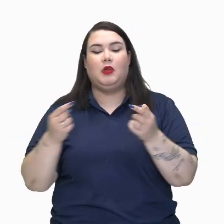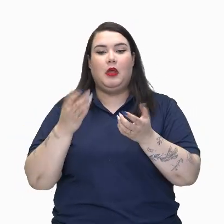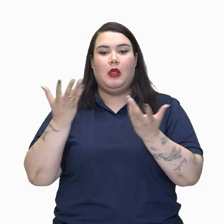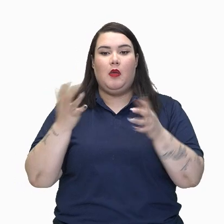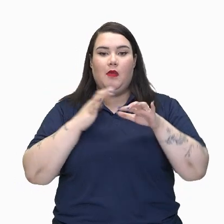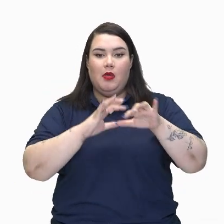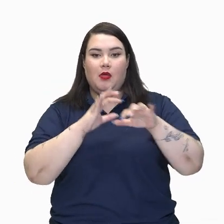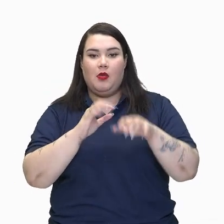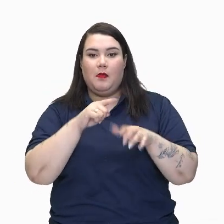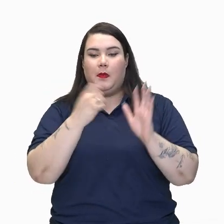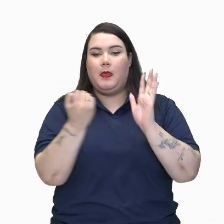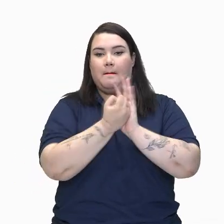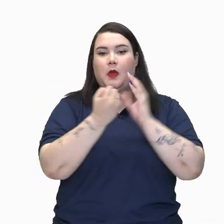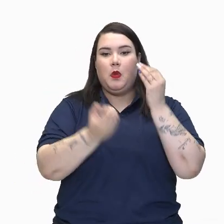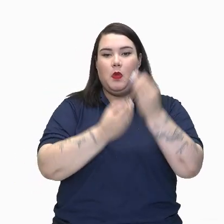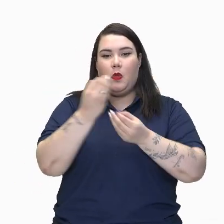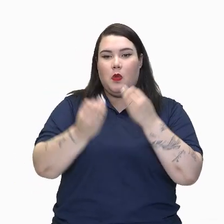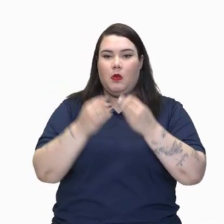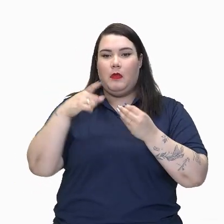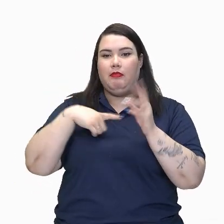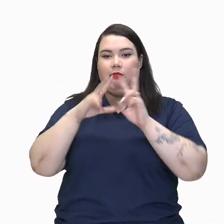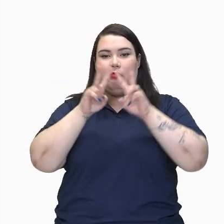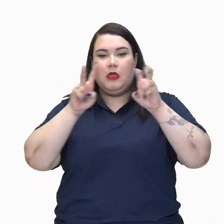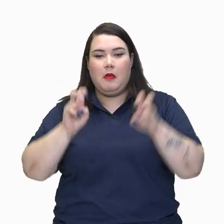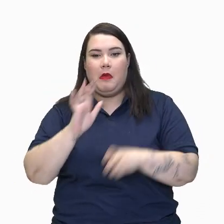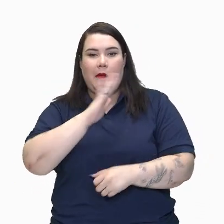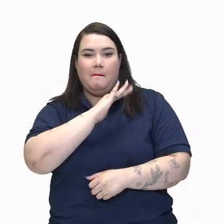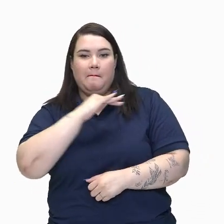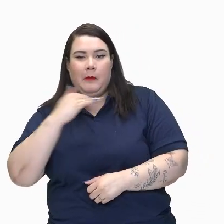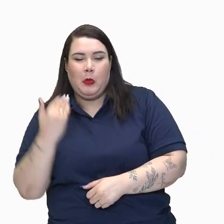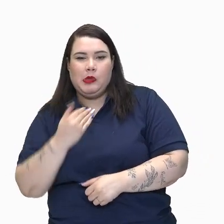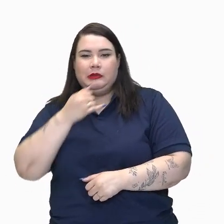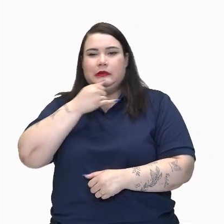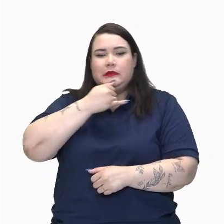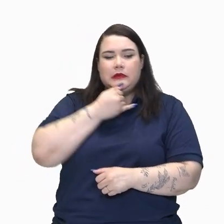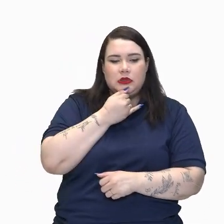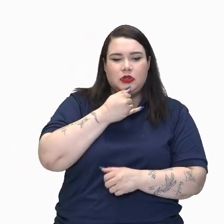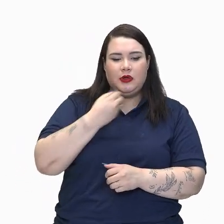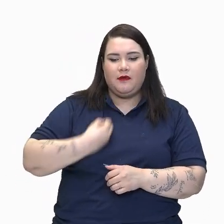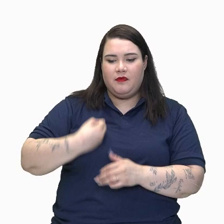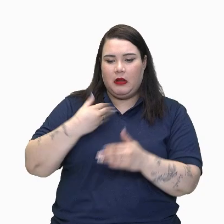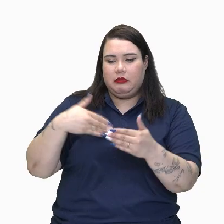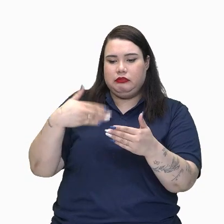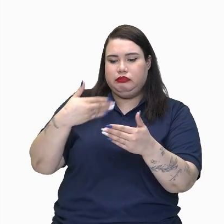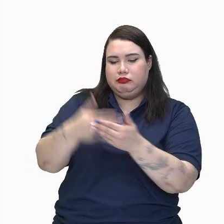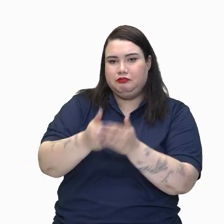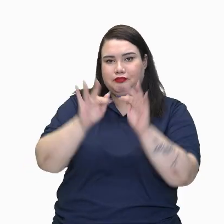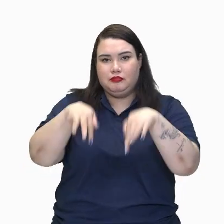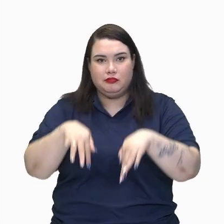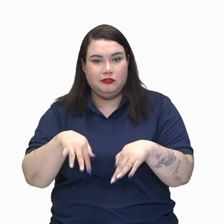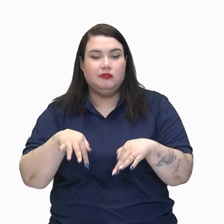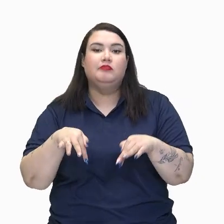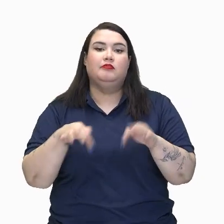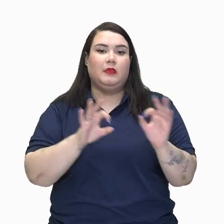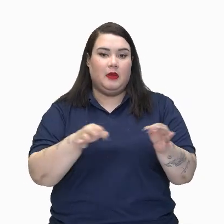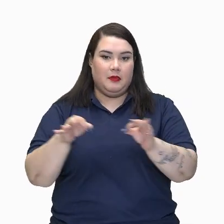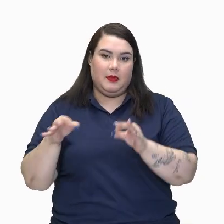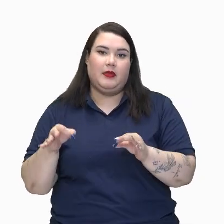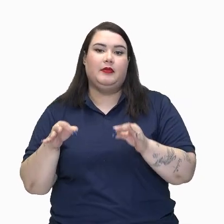obra. Falou muito sobre infância, sobre morte, a melancolia e a brevidade da vida, justamente pela sua posição